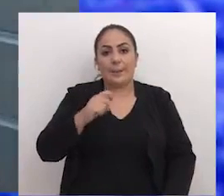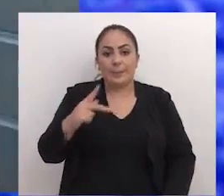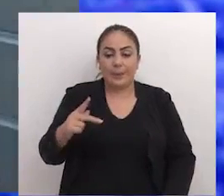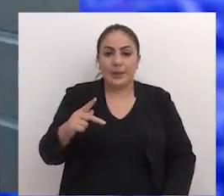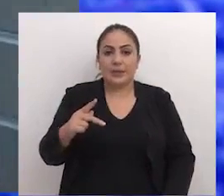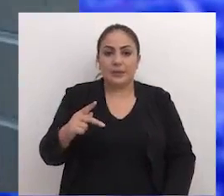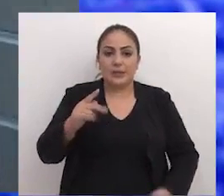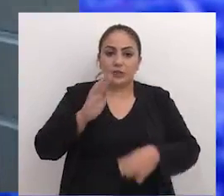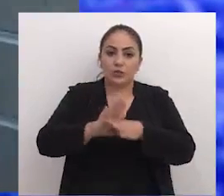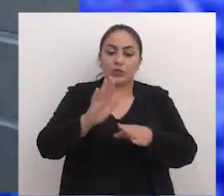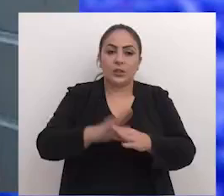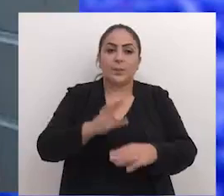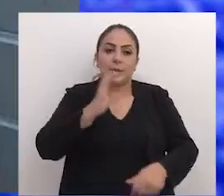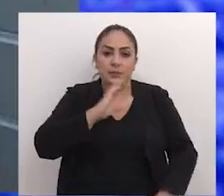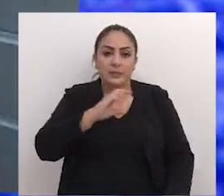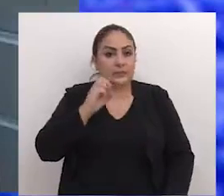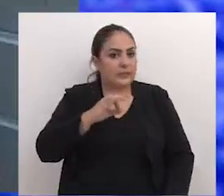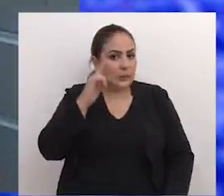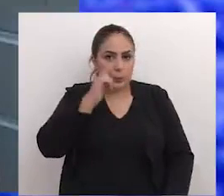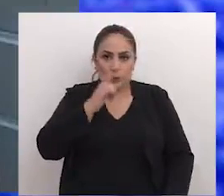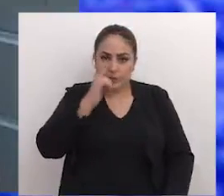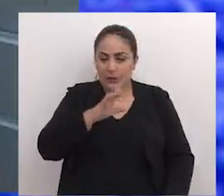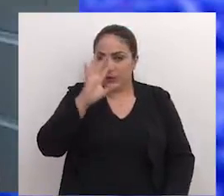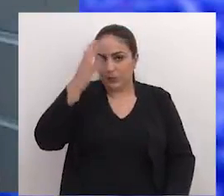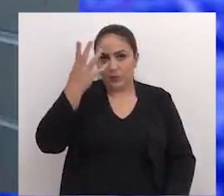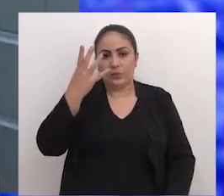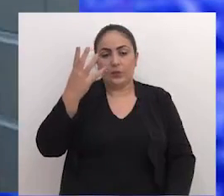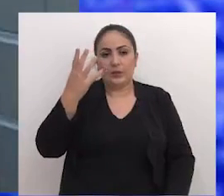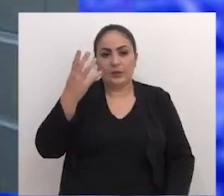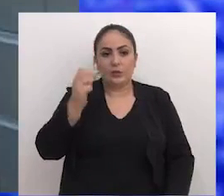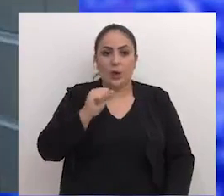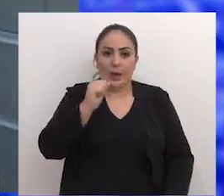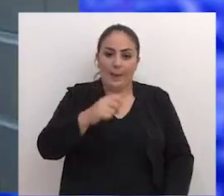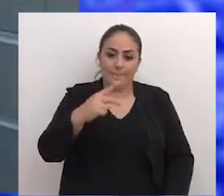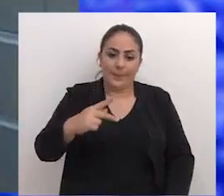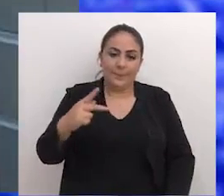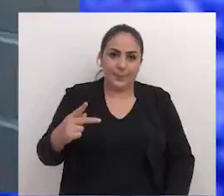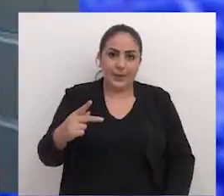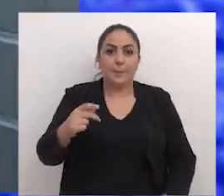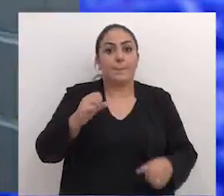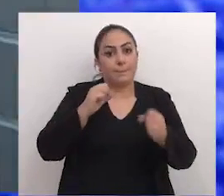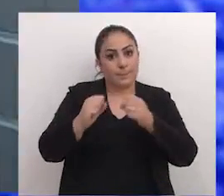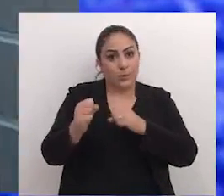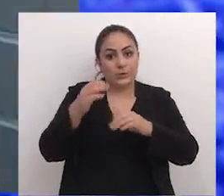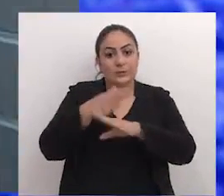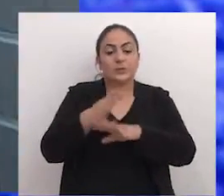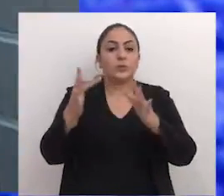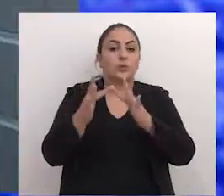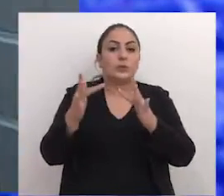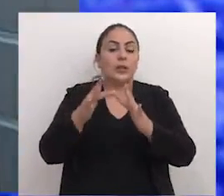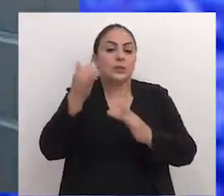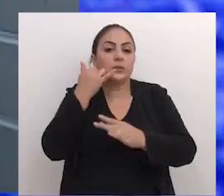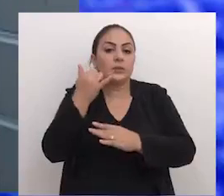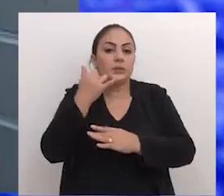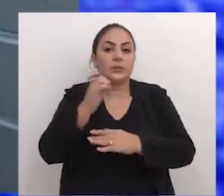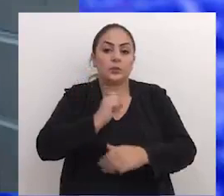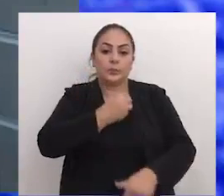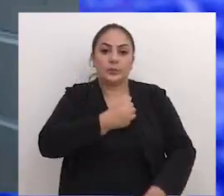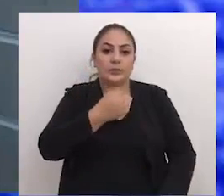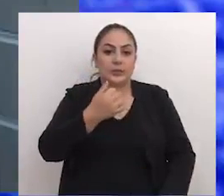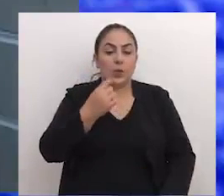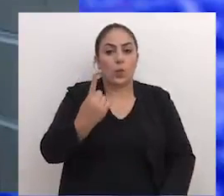auxílio emergencial. Caso não consiga resolver por meio do aplicativo, pode estar entrando em contato via